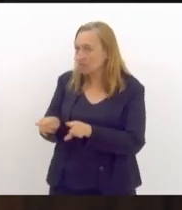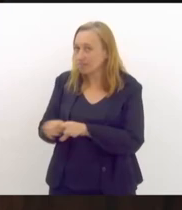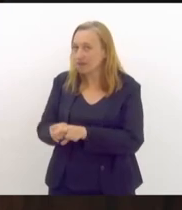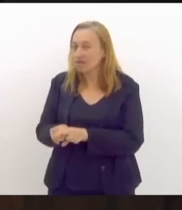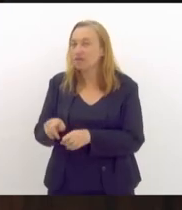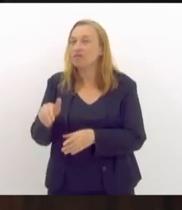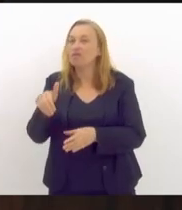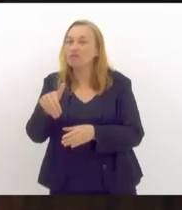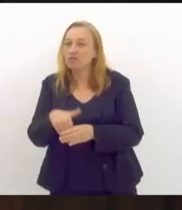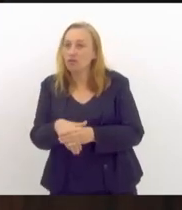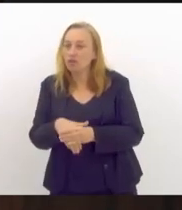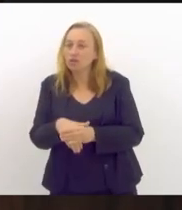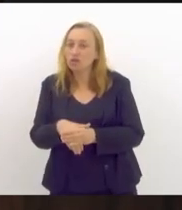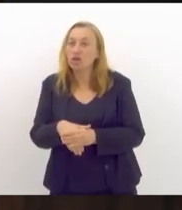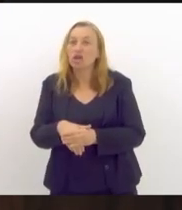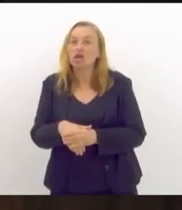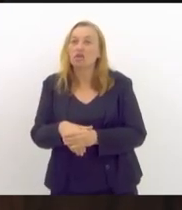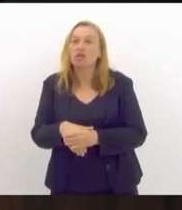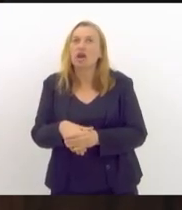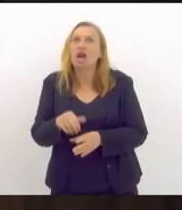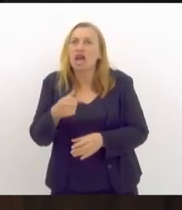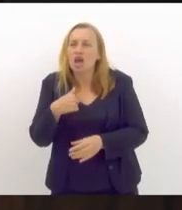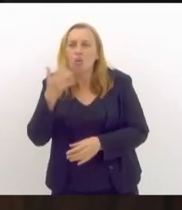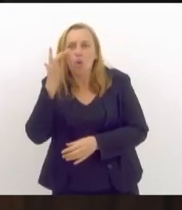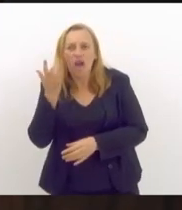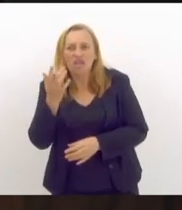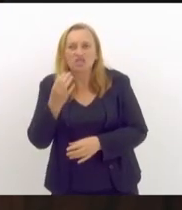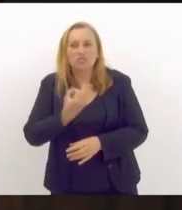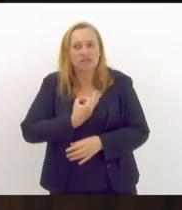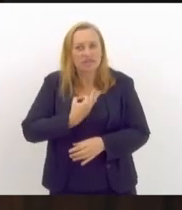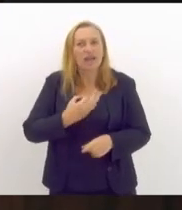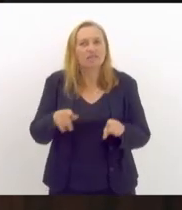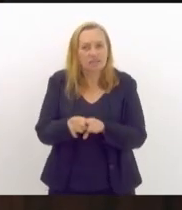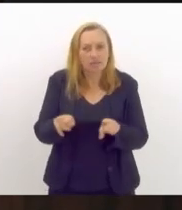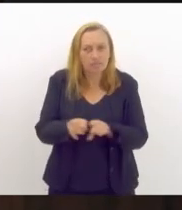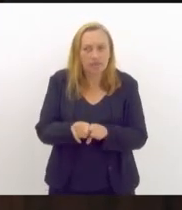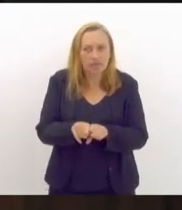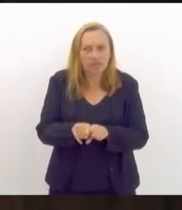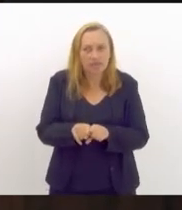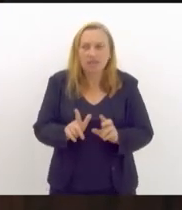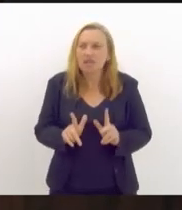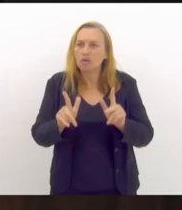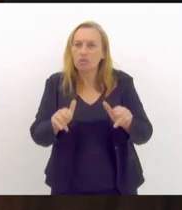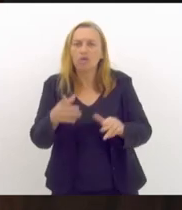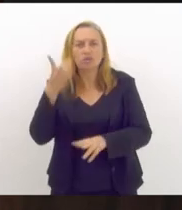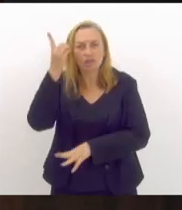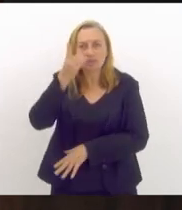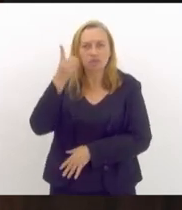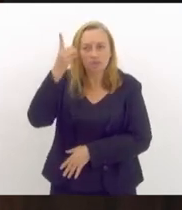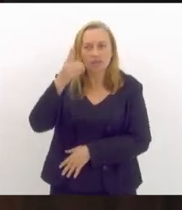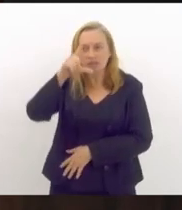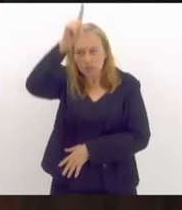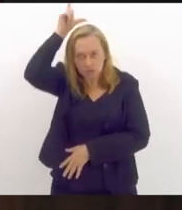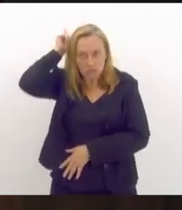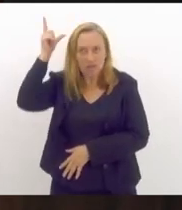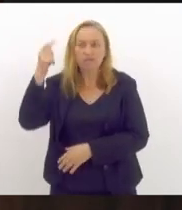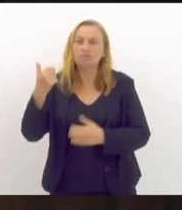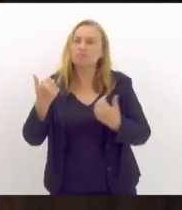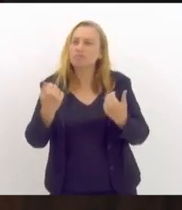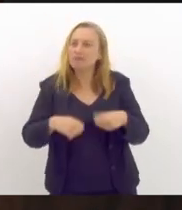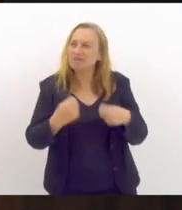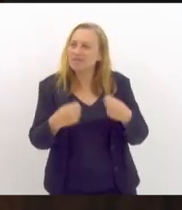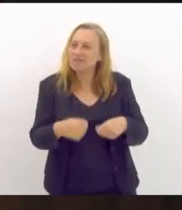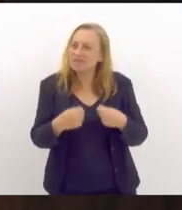consignar eu sou não eu acho que medalha também como da mesma posição do deputado Luiz Paulo deveria